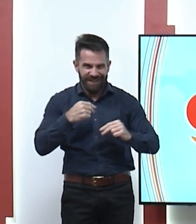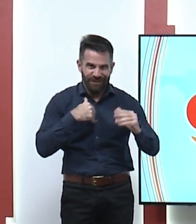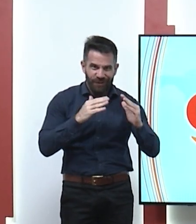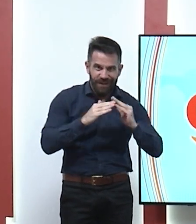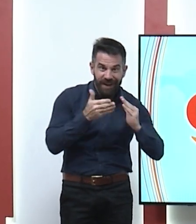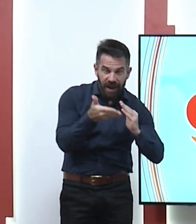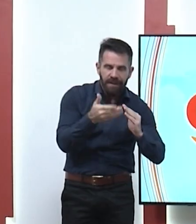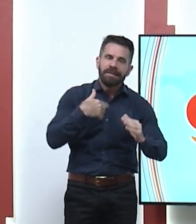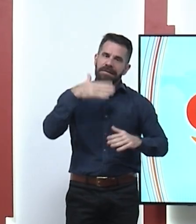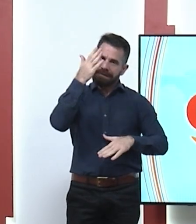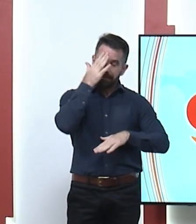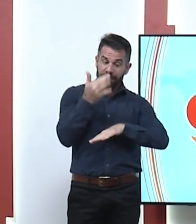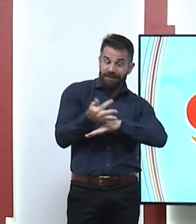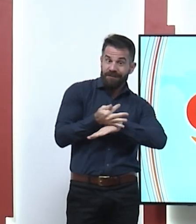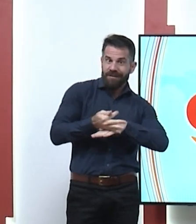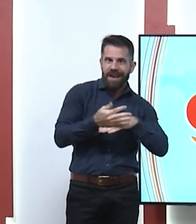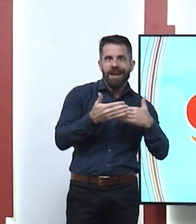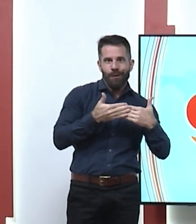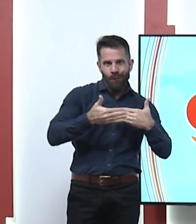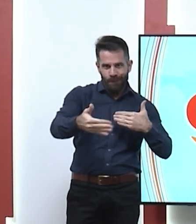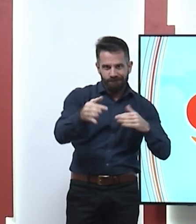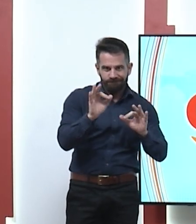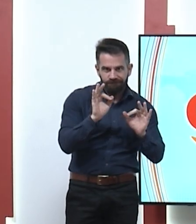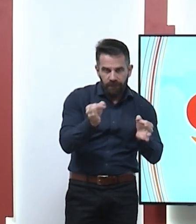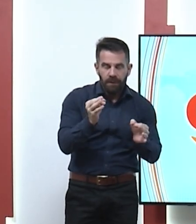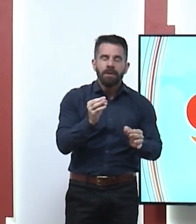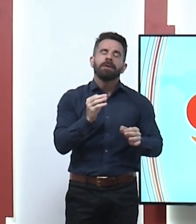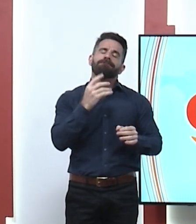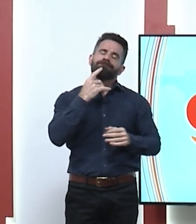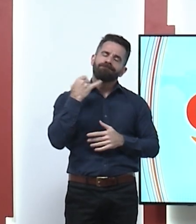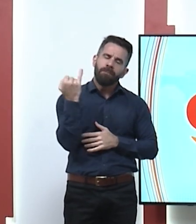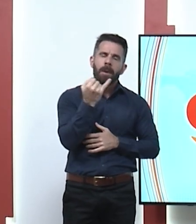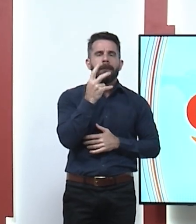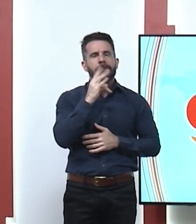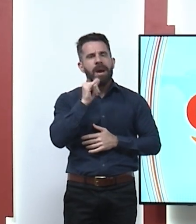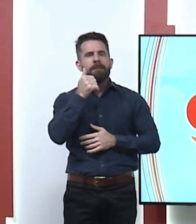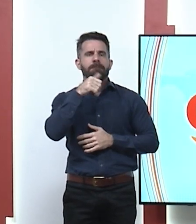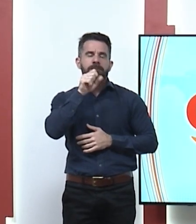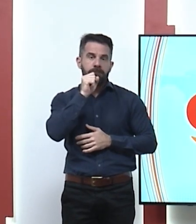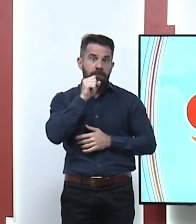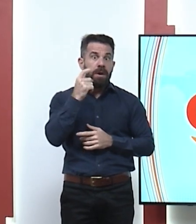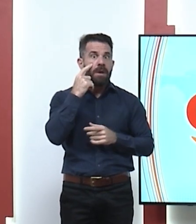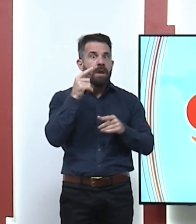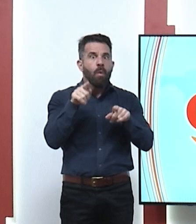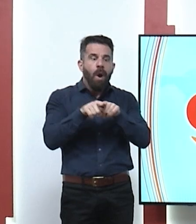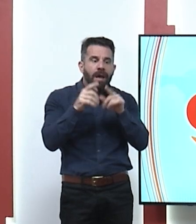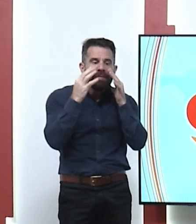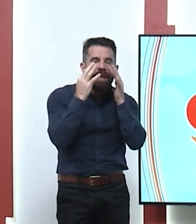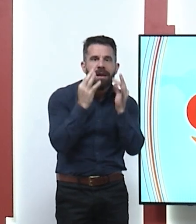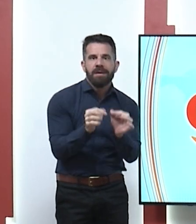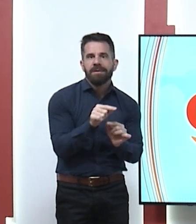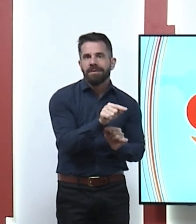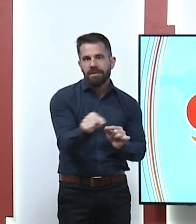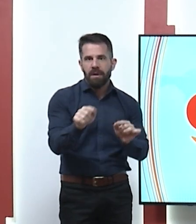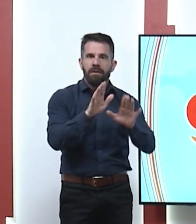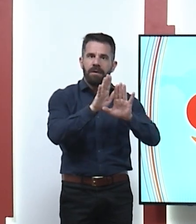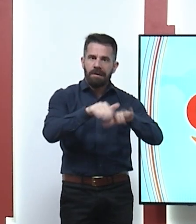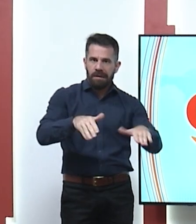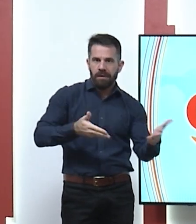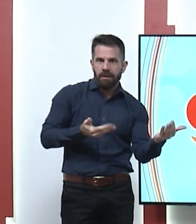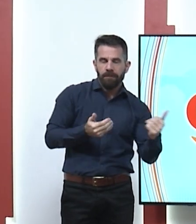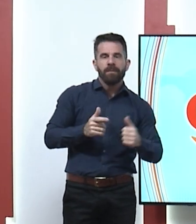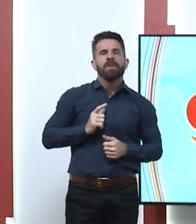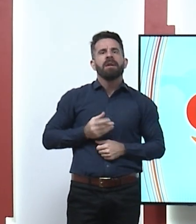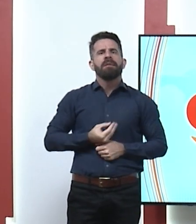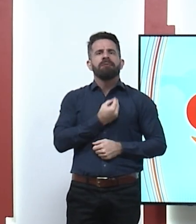e é importante que pais e responsáveis fiquem atentos às crianças e adolescentes. Uma pesquisa do Child Fund